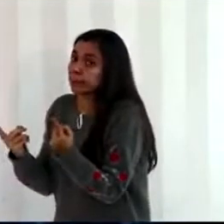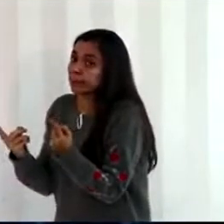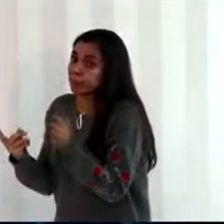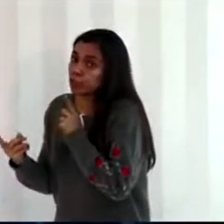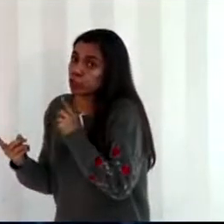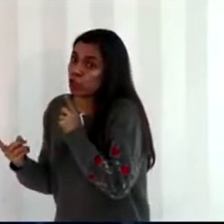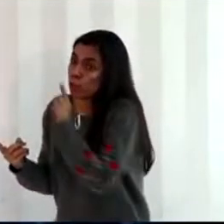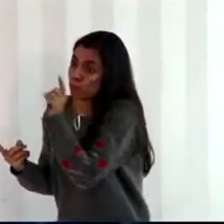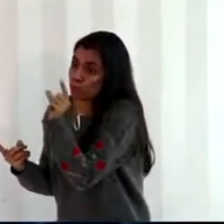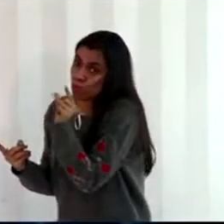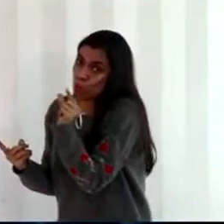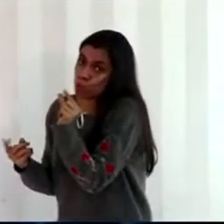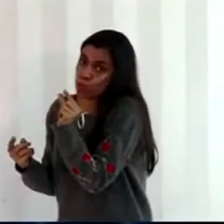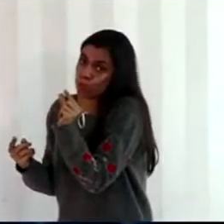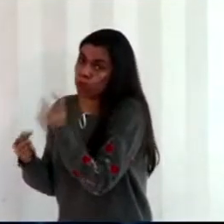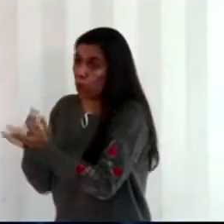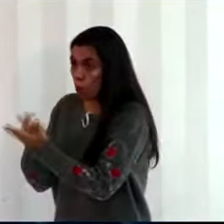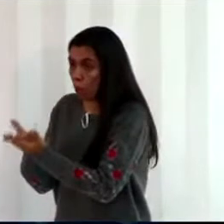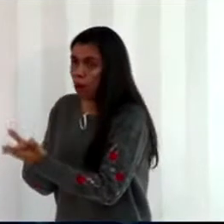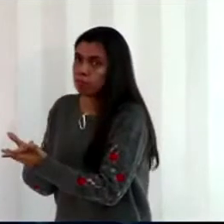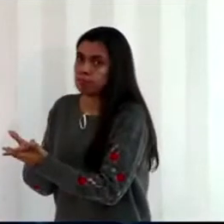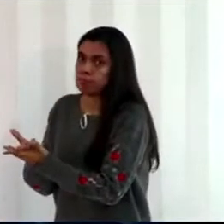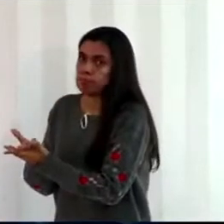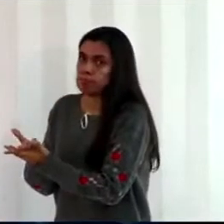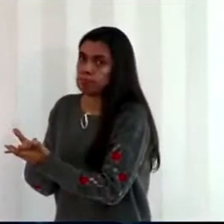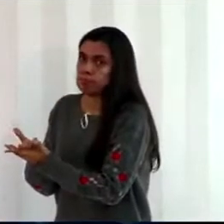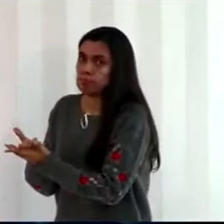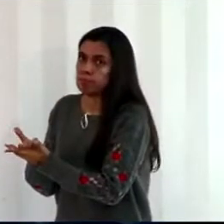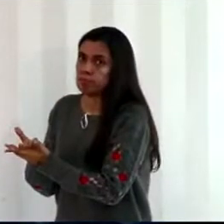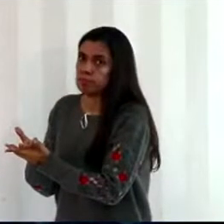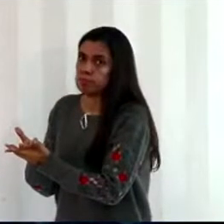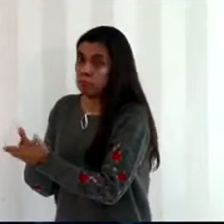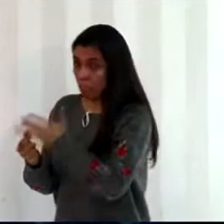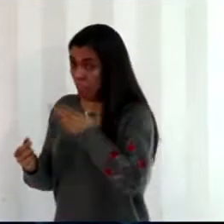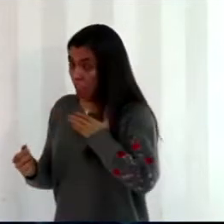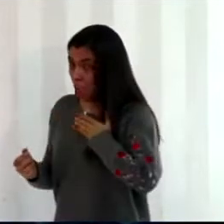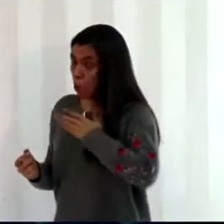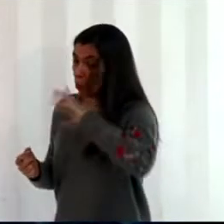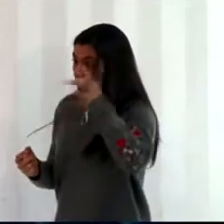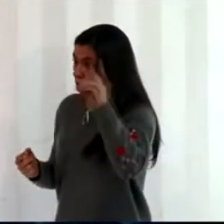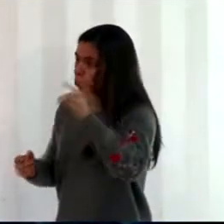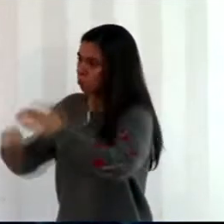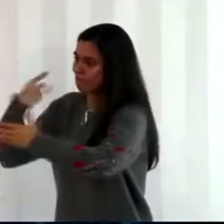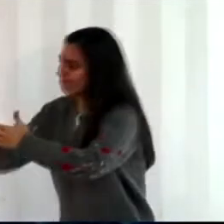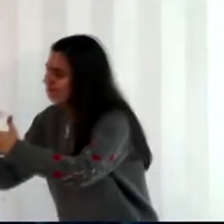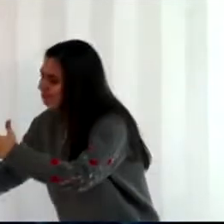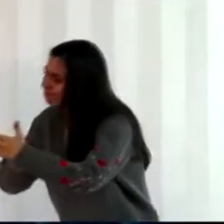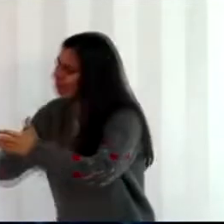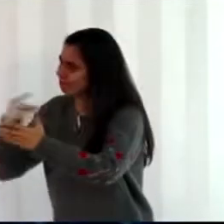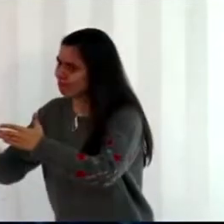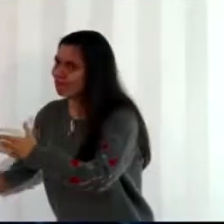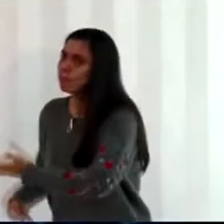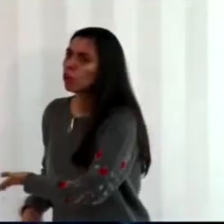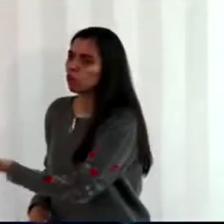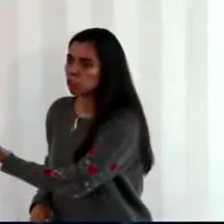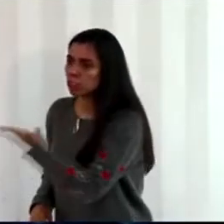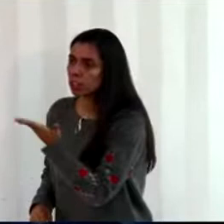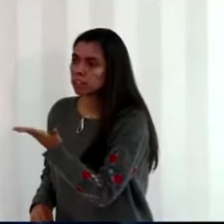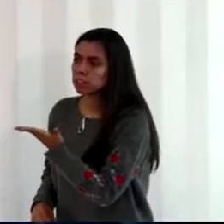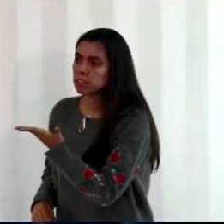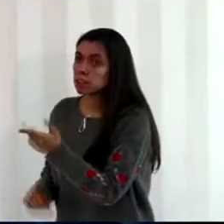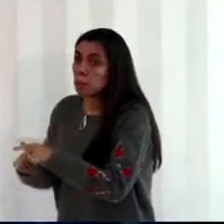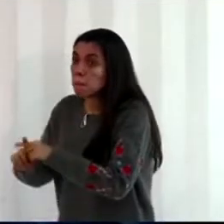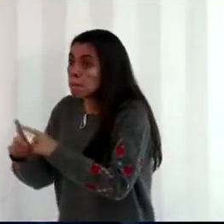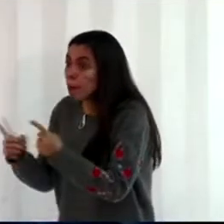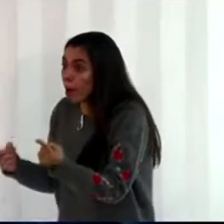com saraiva em toda a obra das vossas mãos, e não houve entre vós quem voltasse para mim, diz